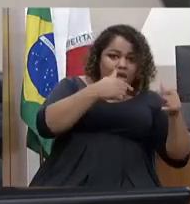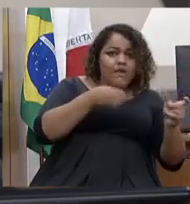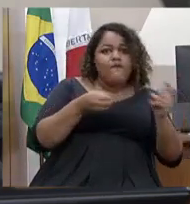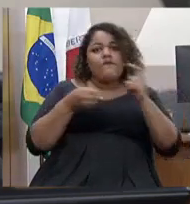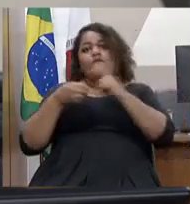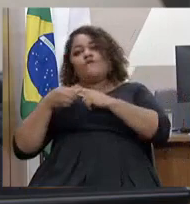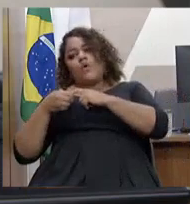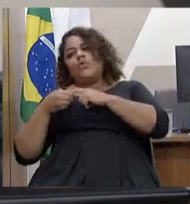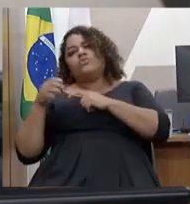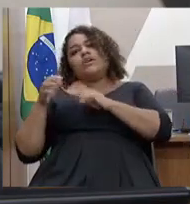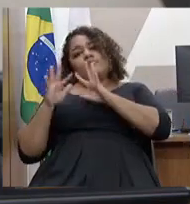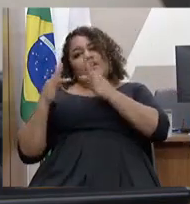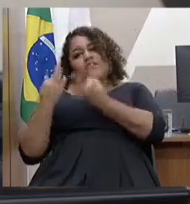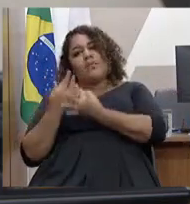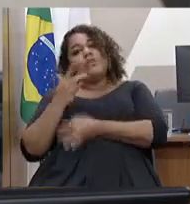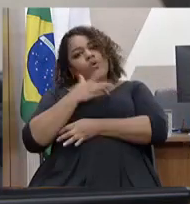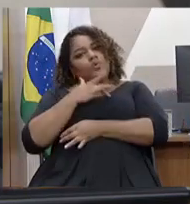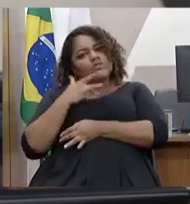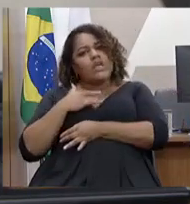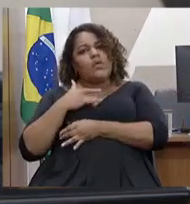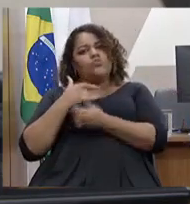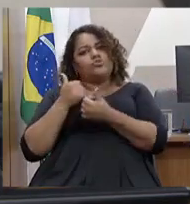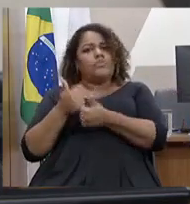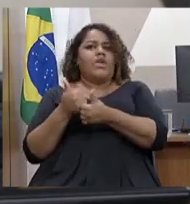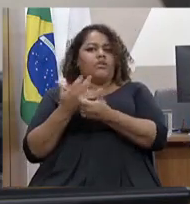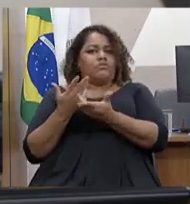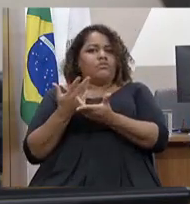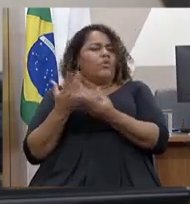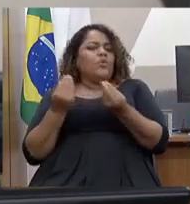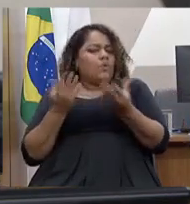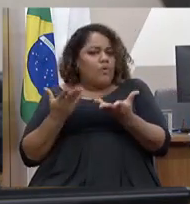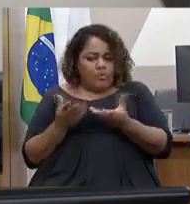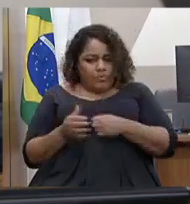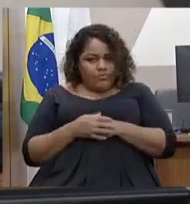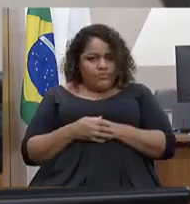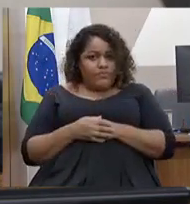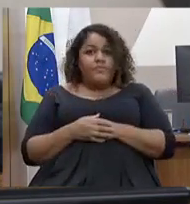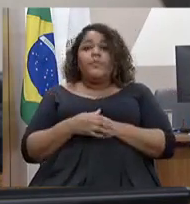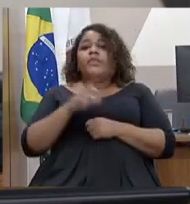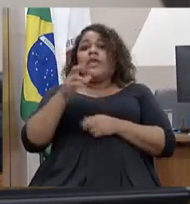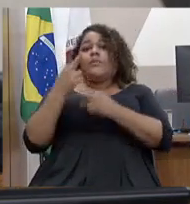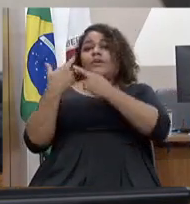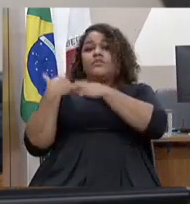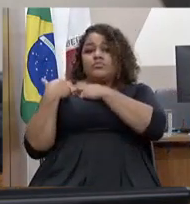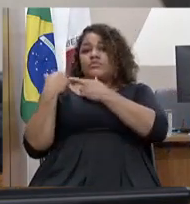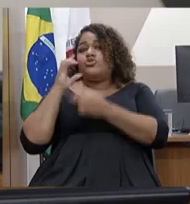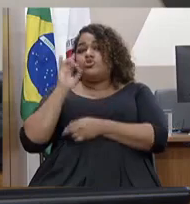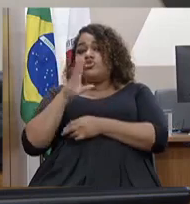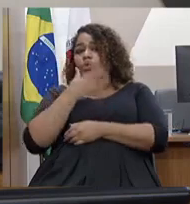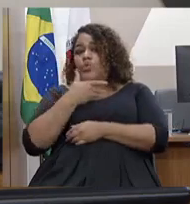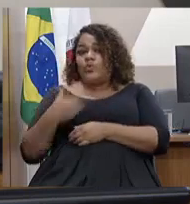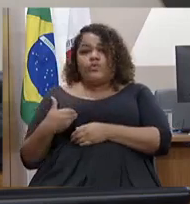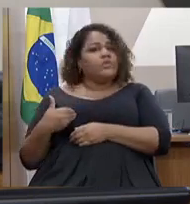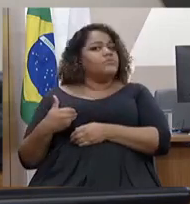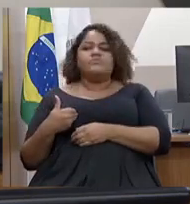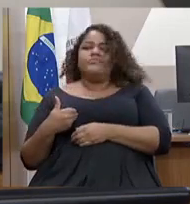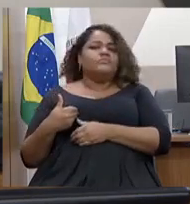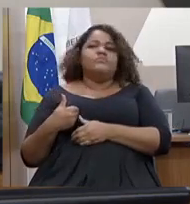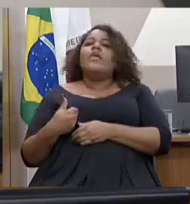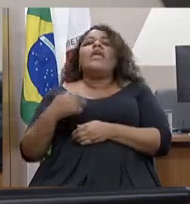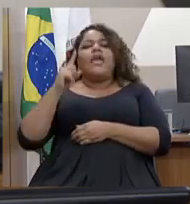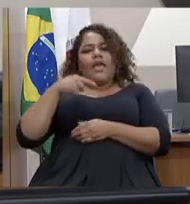uma uma tarefa que não é só do governo é de uma sociedade inteira por isso que o primeiro item que nós vamos sempre